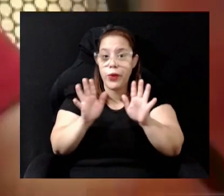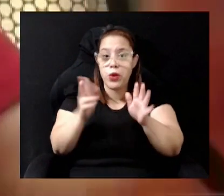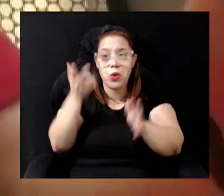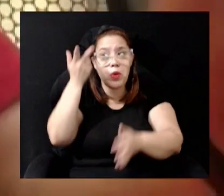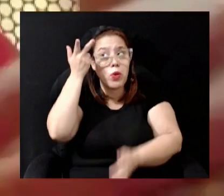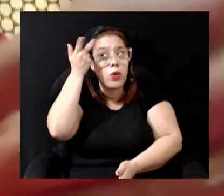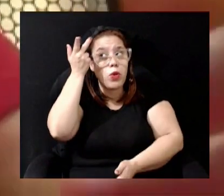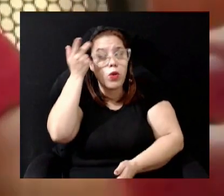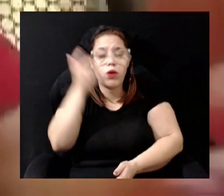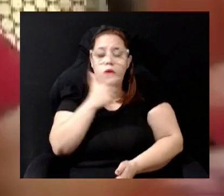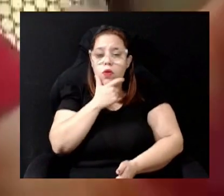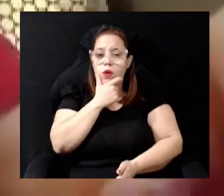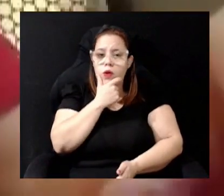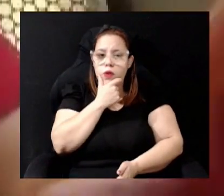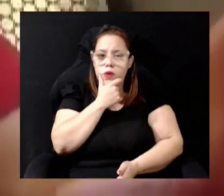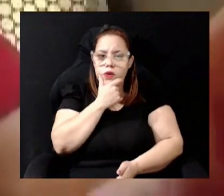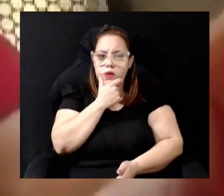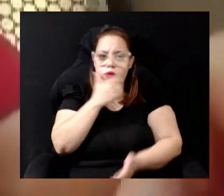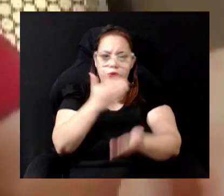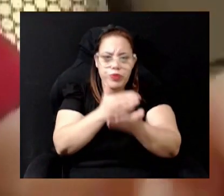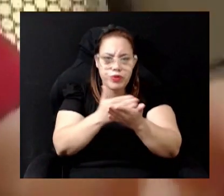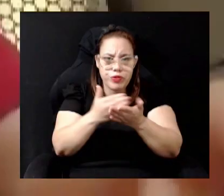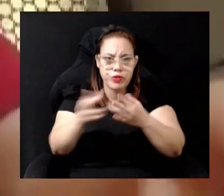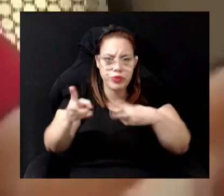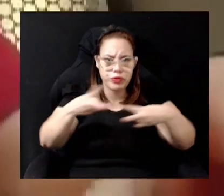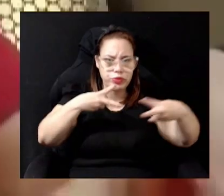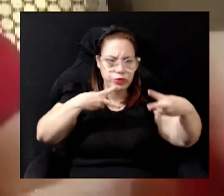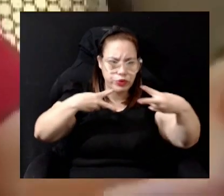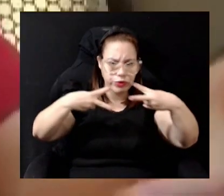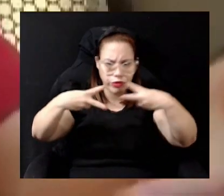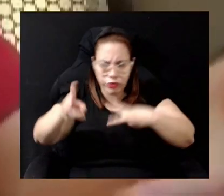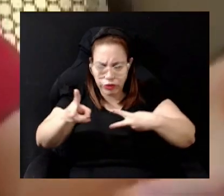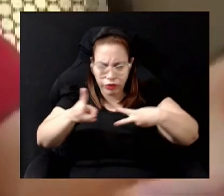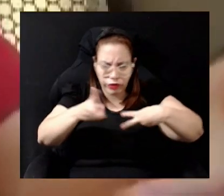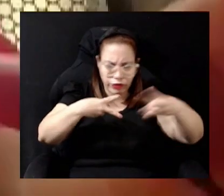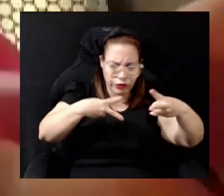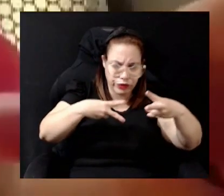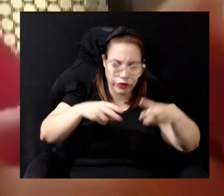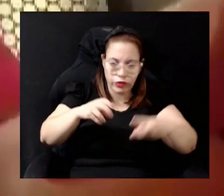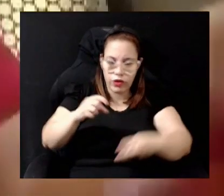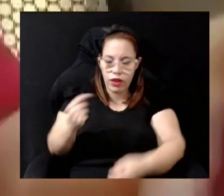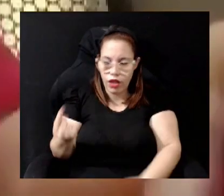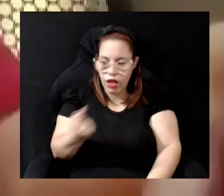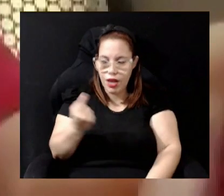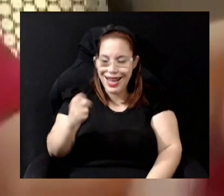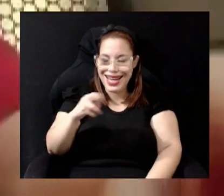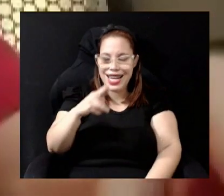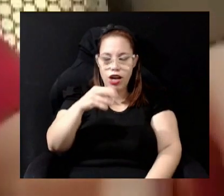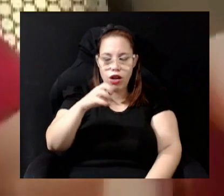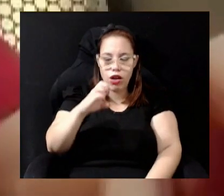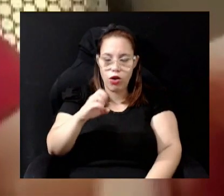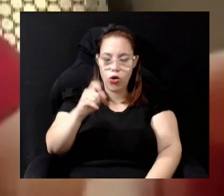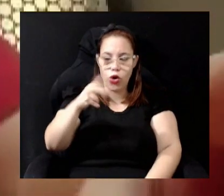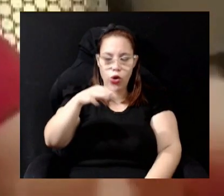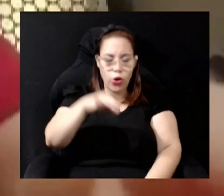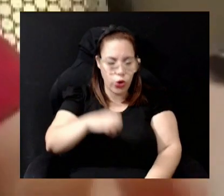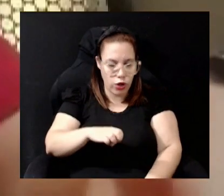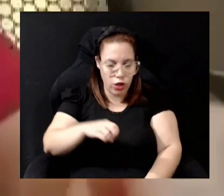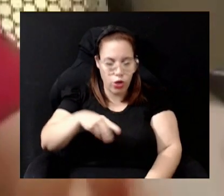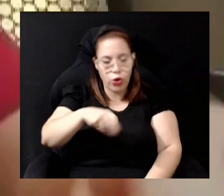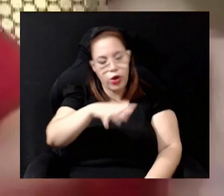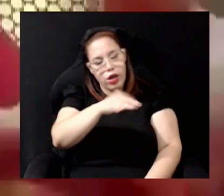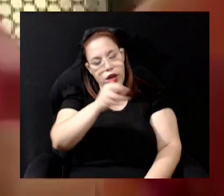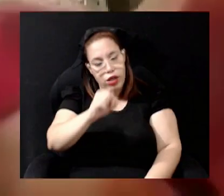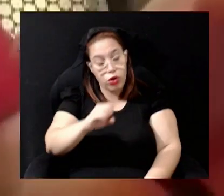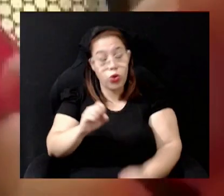os ventos iniciais, eles começam a formar ciclones, né, tornados, que são um pouco mais frágeis do que o furacão em si,